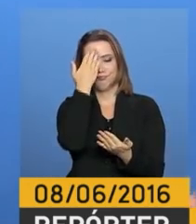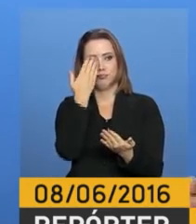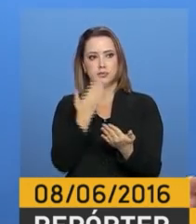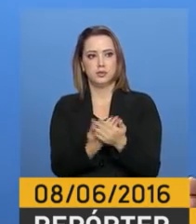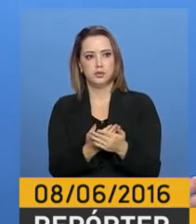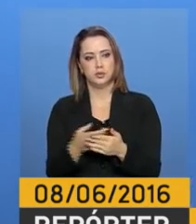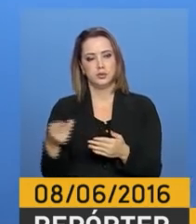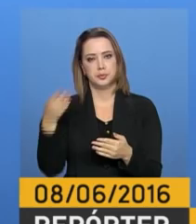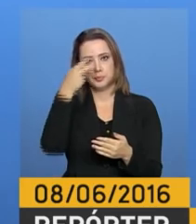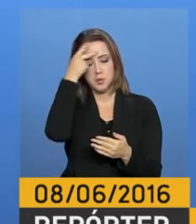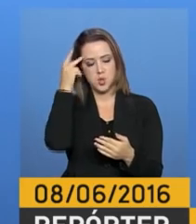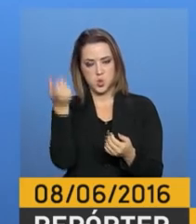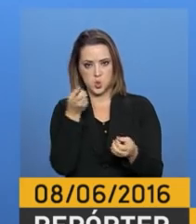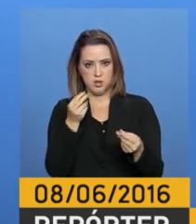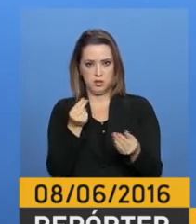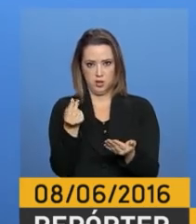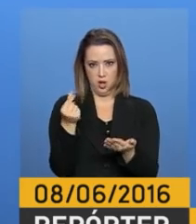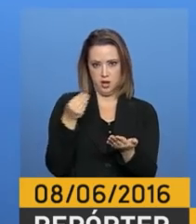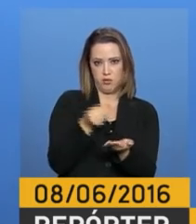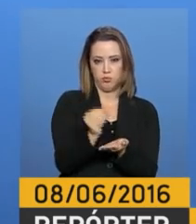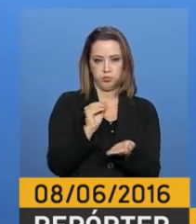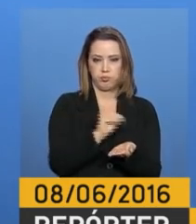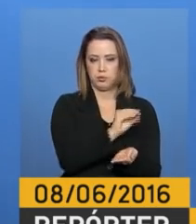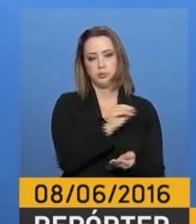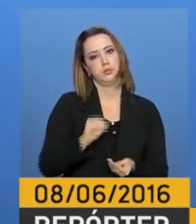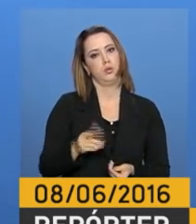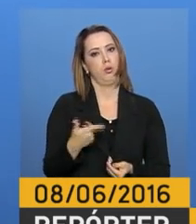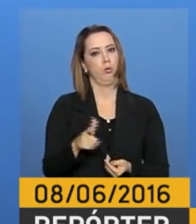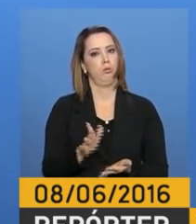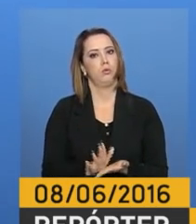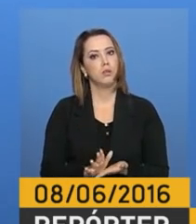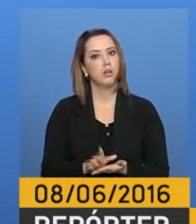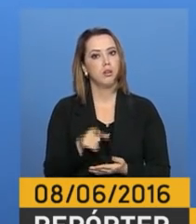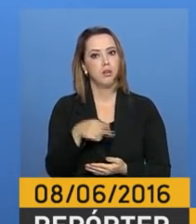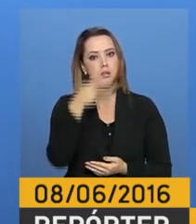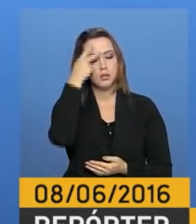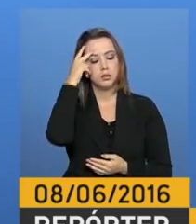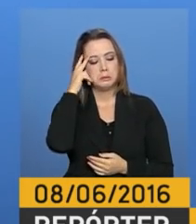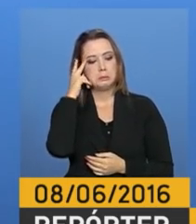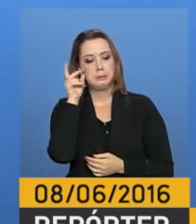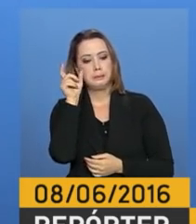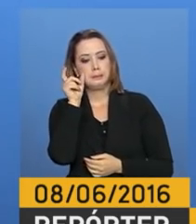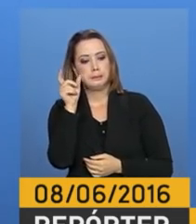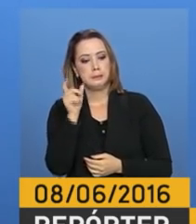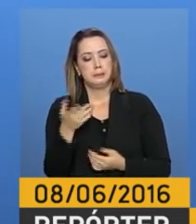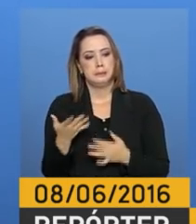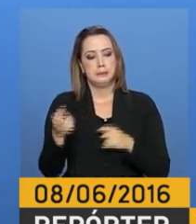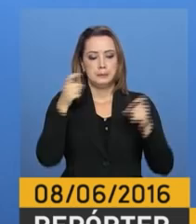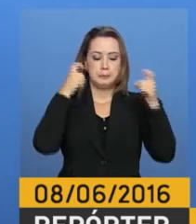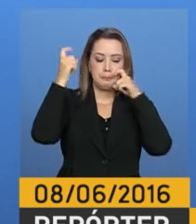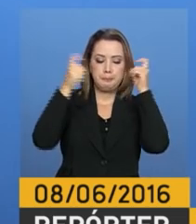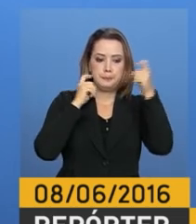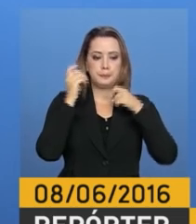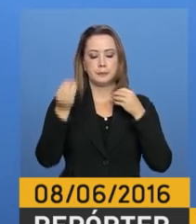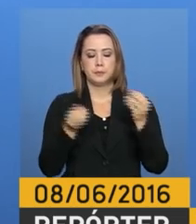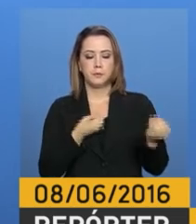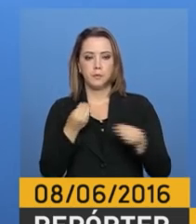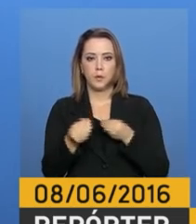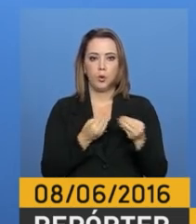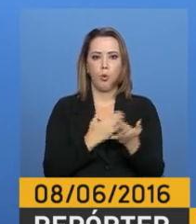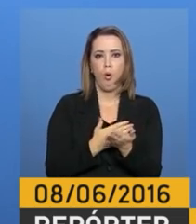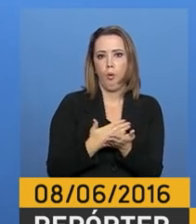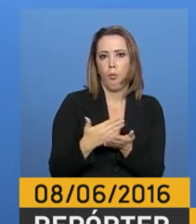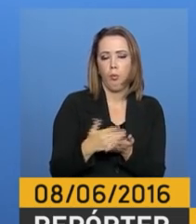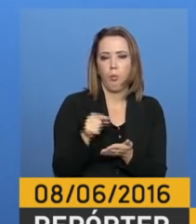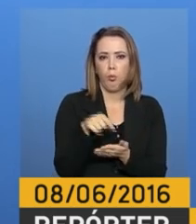investidores e os próprios proprietários eh controladores vão ficar preocupados eh em eh continuar